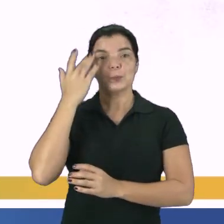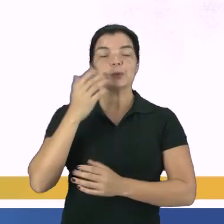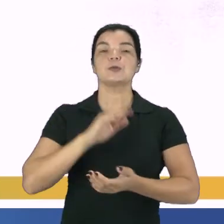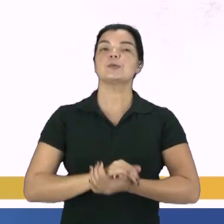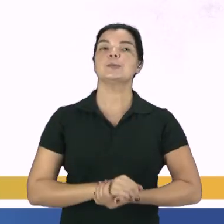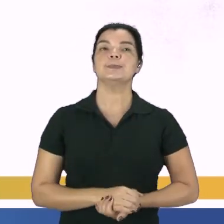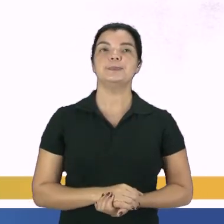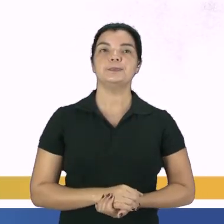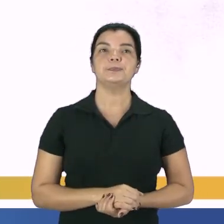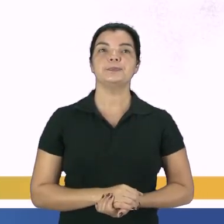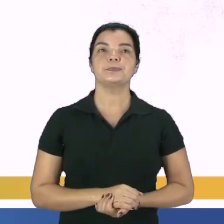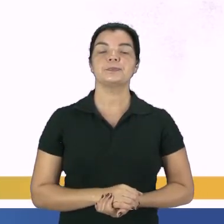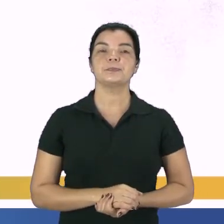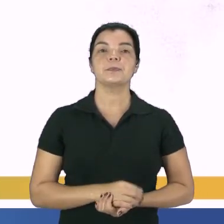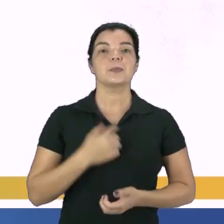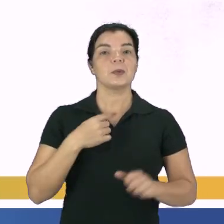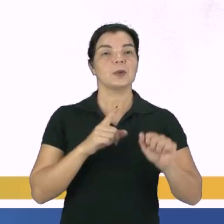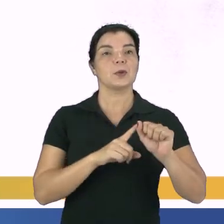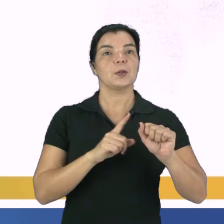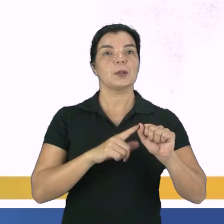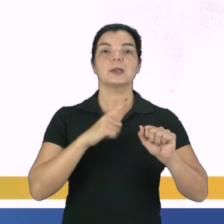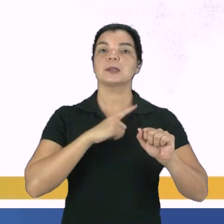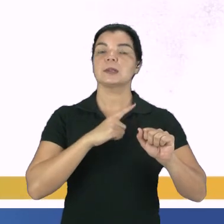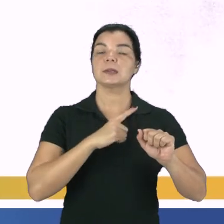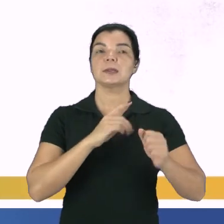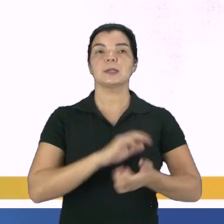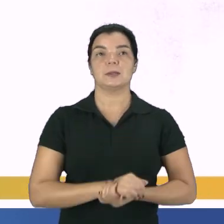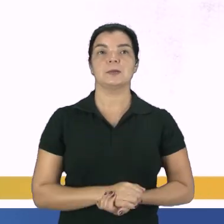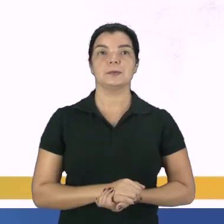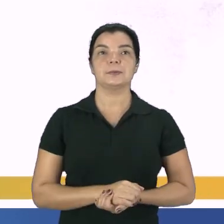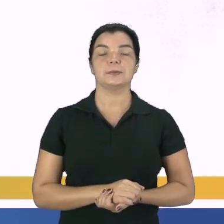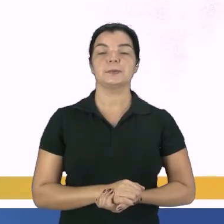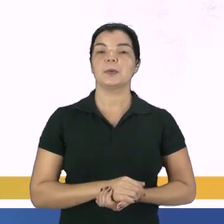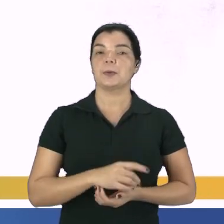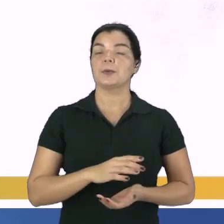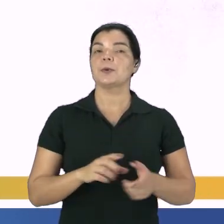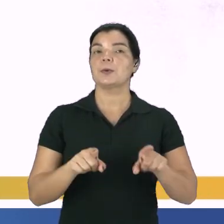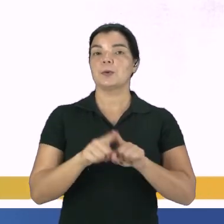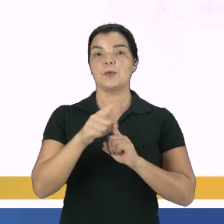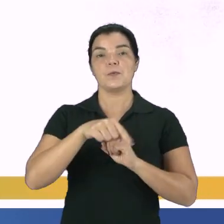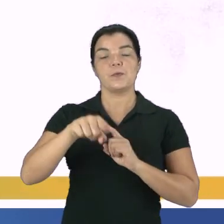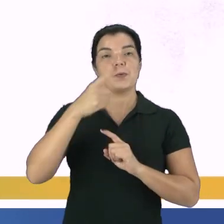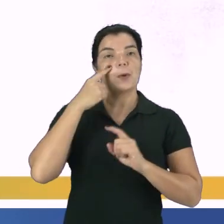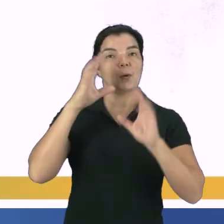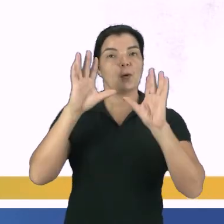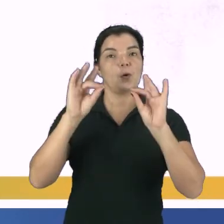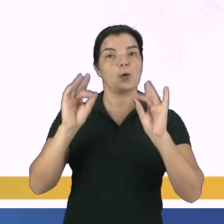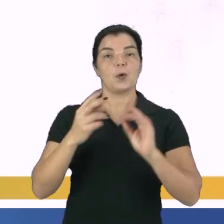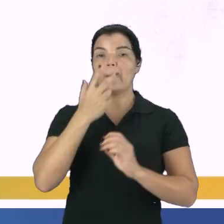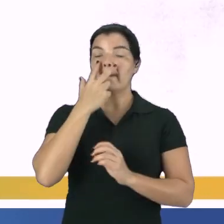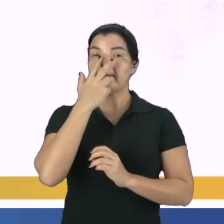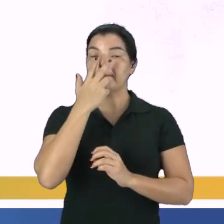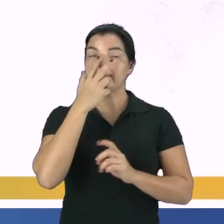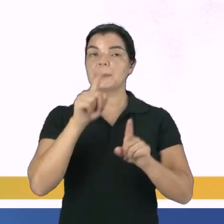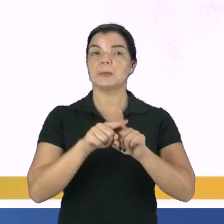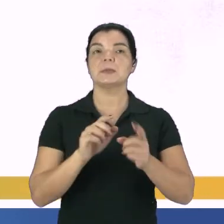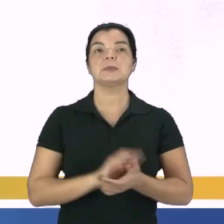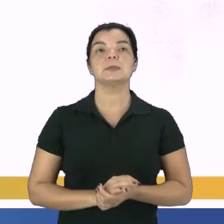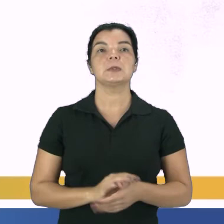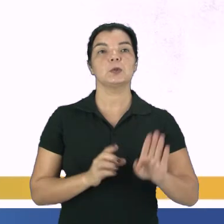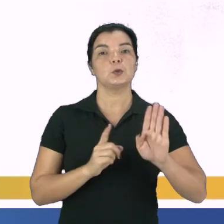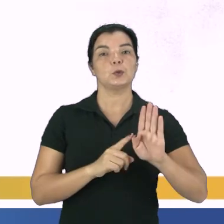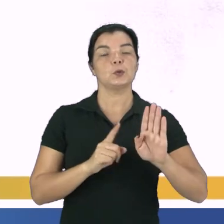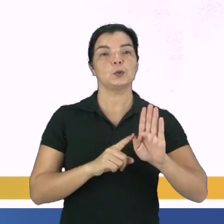física de alguém. Então, na letra A, nós temos aí a Pocahontas, né, para vocês descreverem a aparência física dela, e na